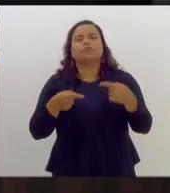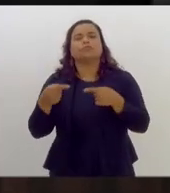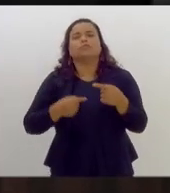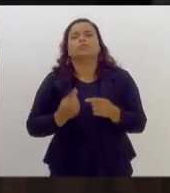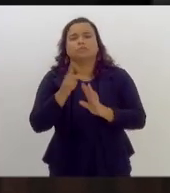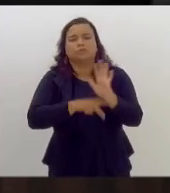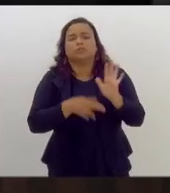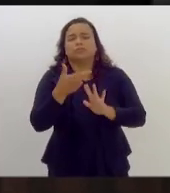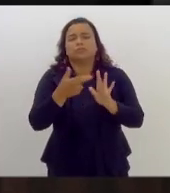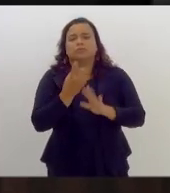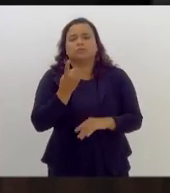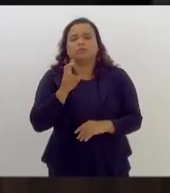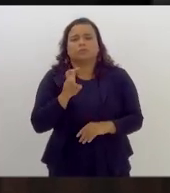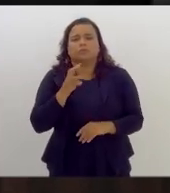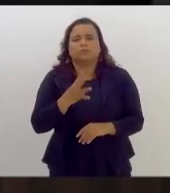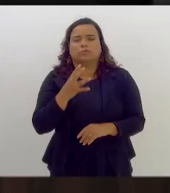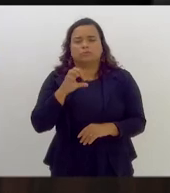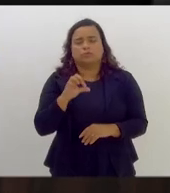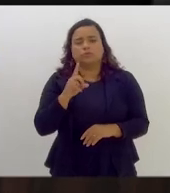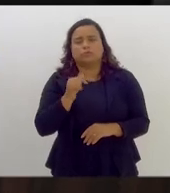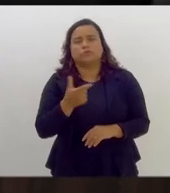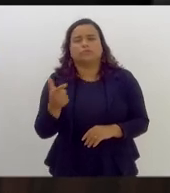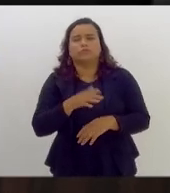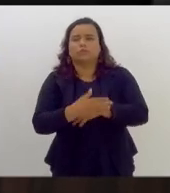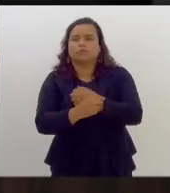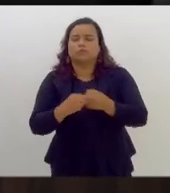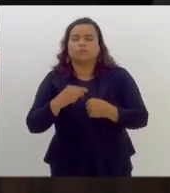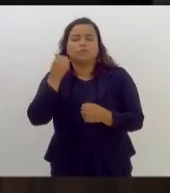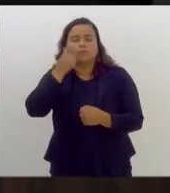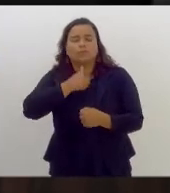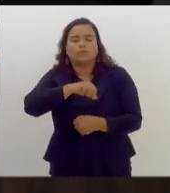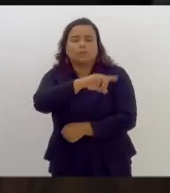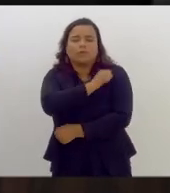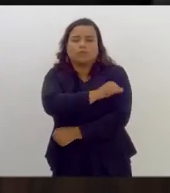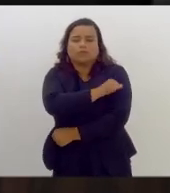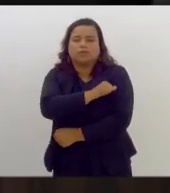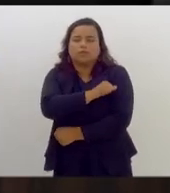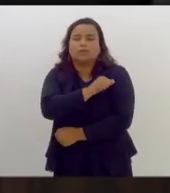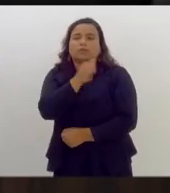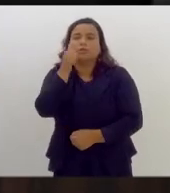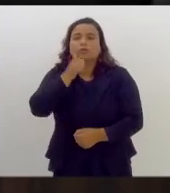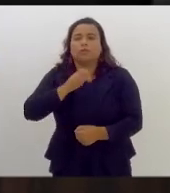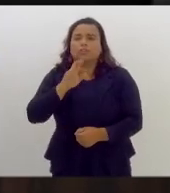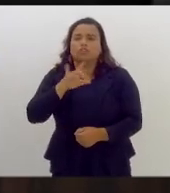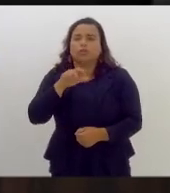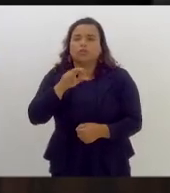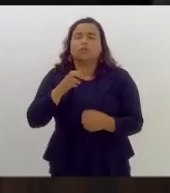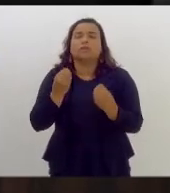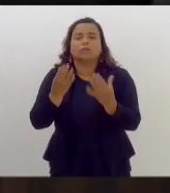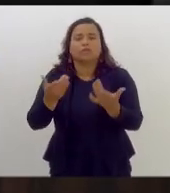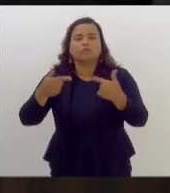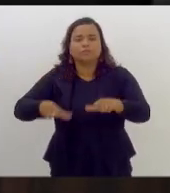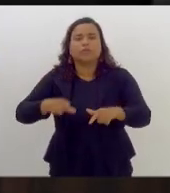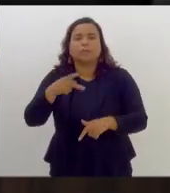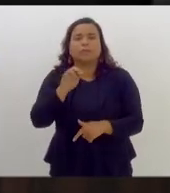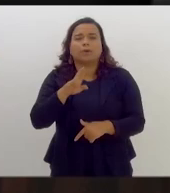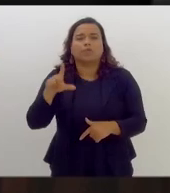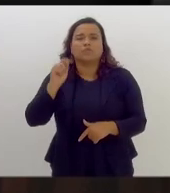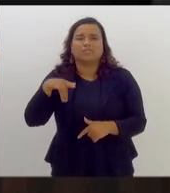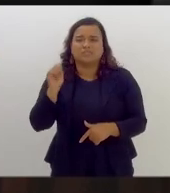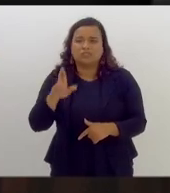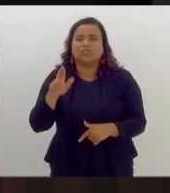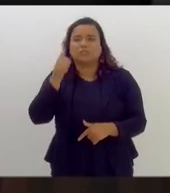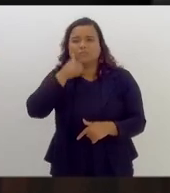projeto de resolução 1549 de 22, de autoria da deputada enfermeira Rejane, concede o diploma Paul Singer à senhora Alzira